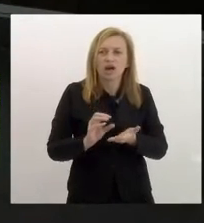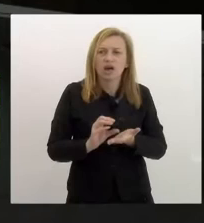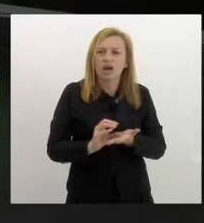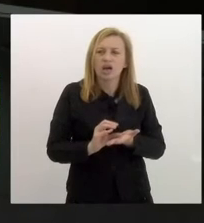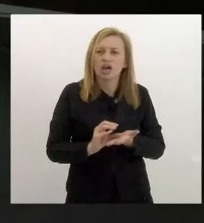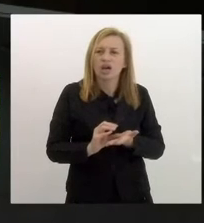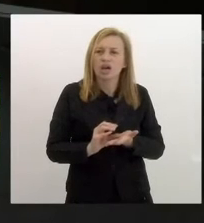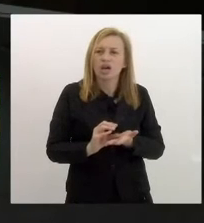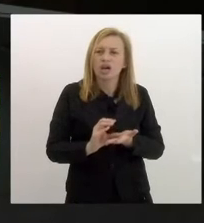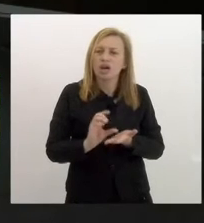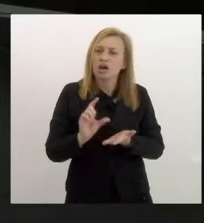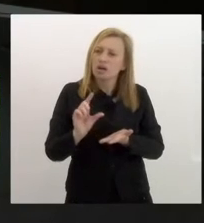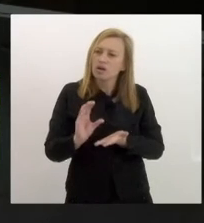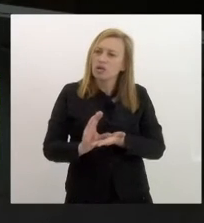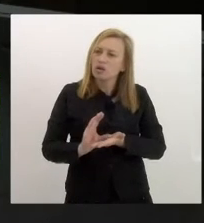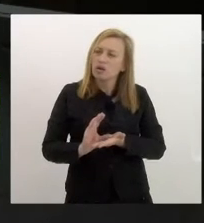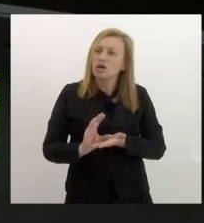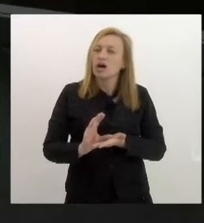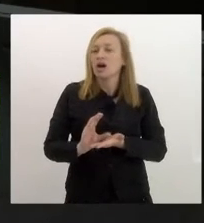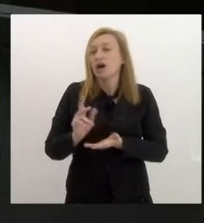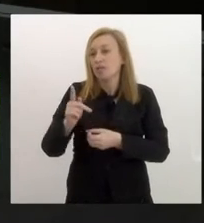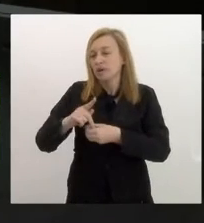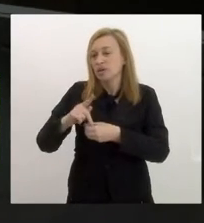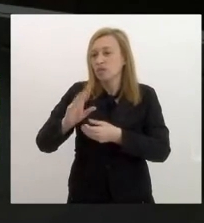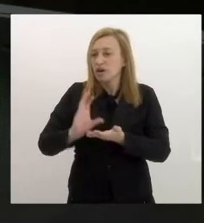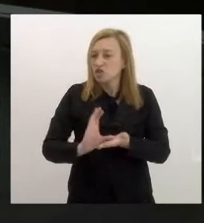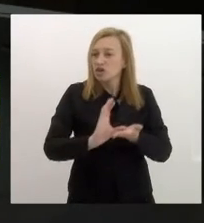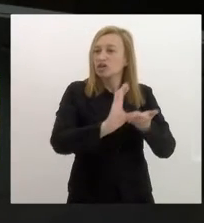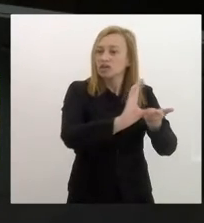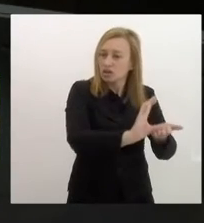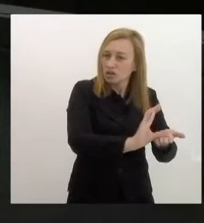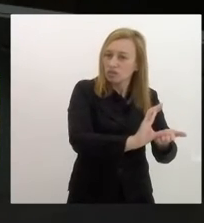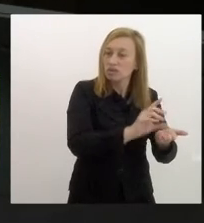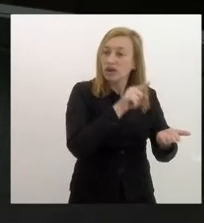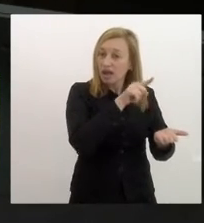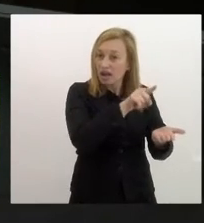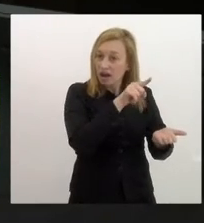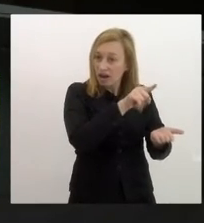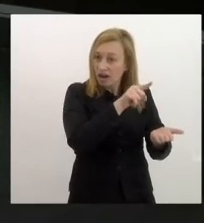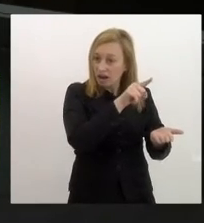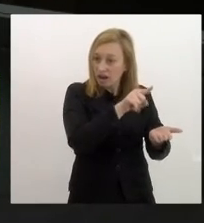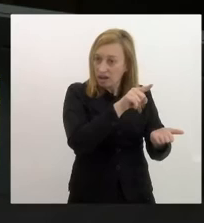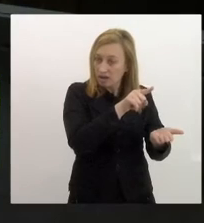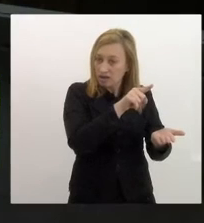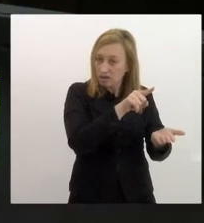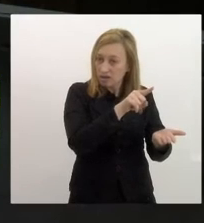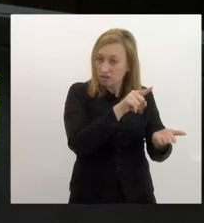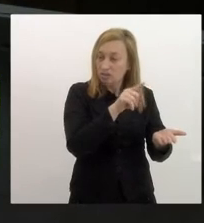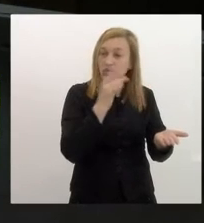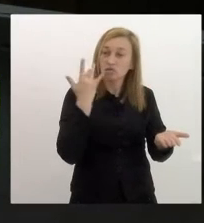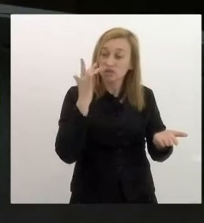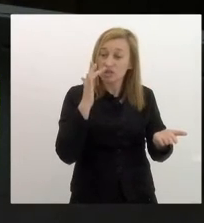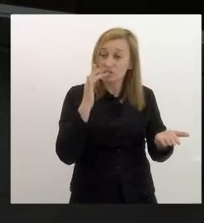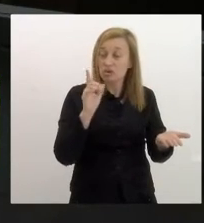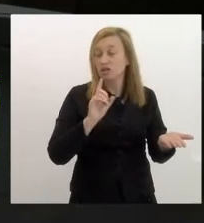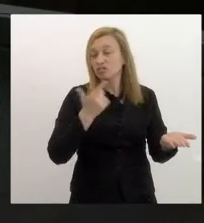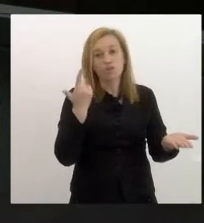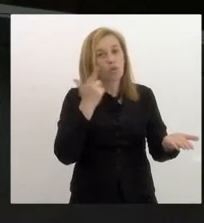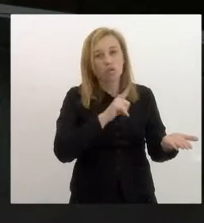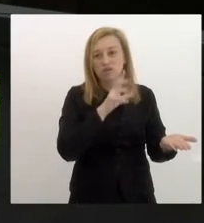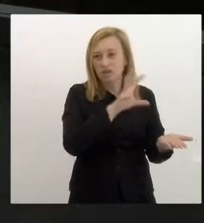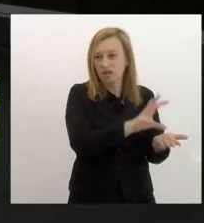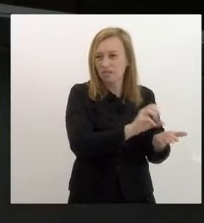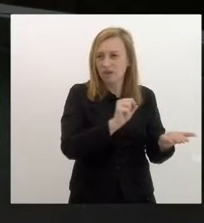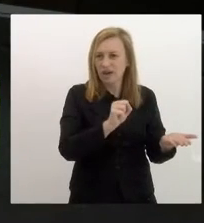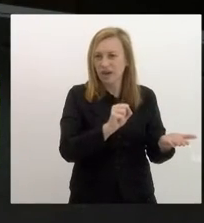tá lá no Tesouro Nacional EA gente não consegue liberar porque existe entendimentos que divergem